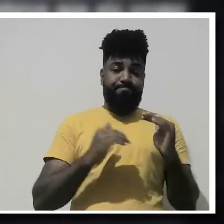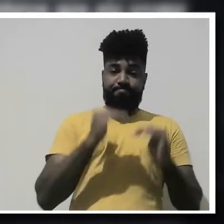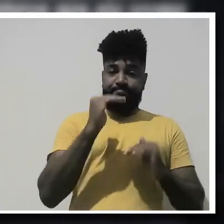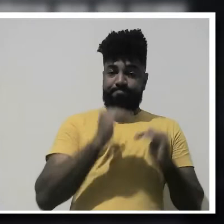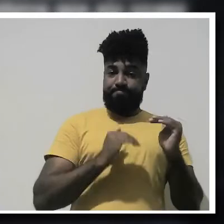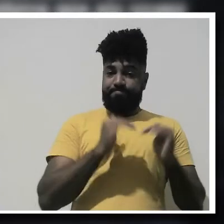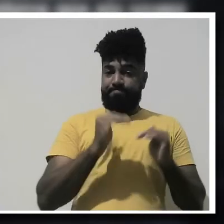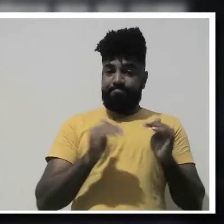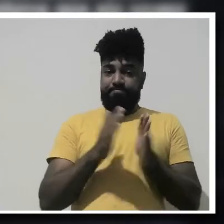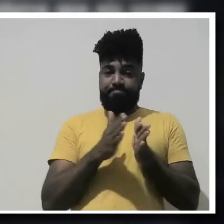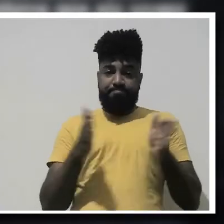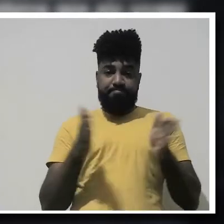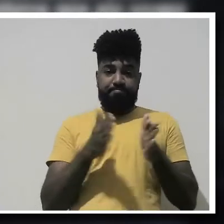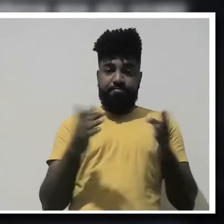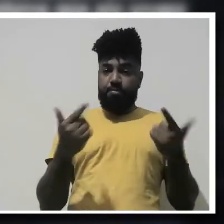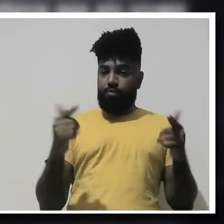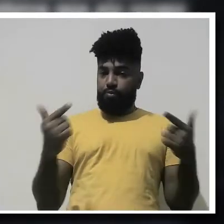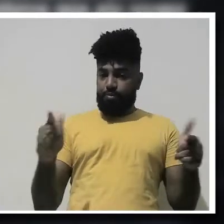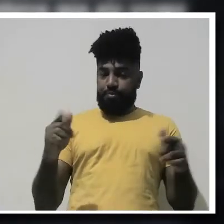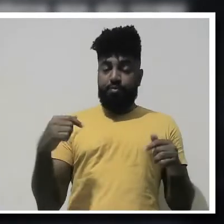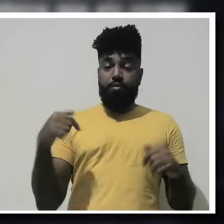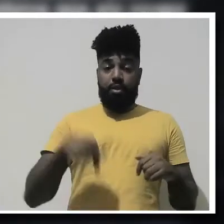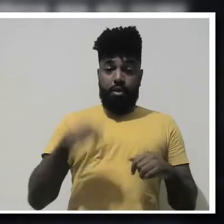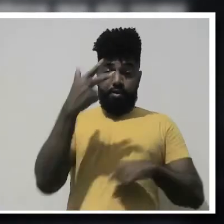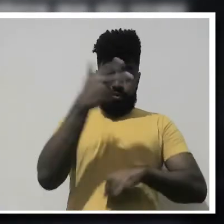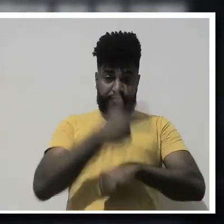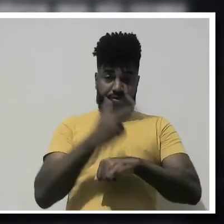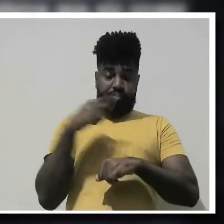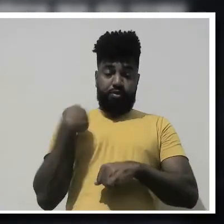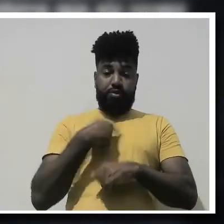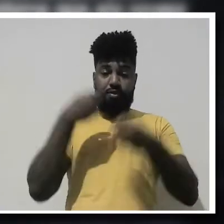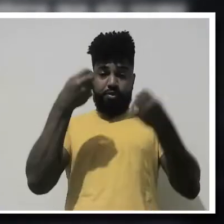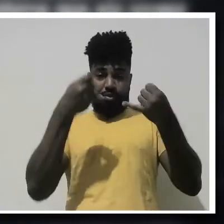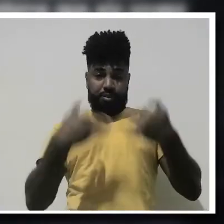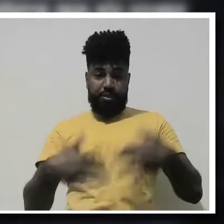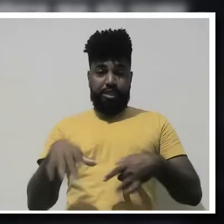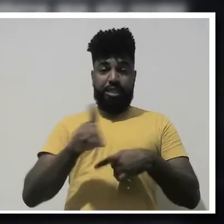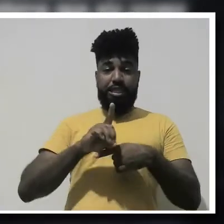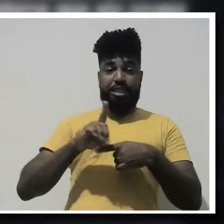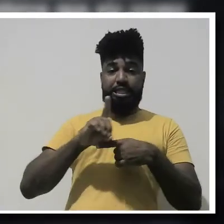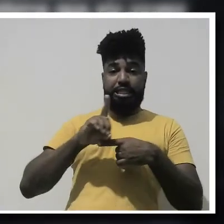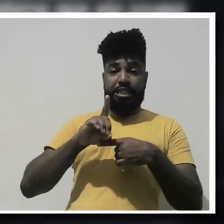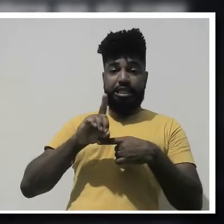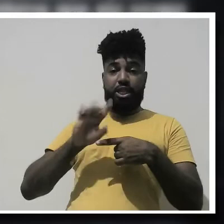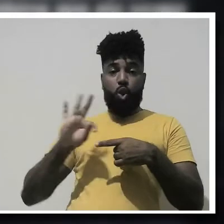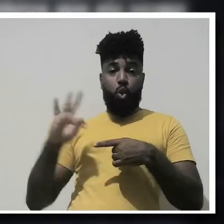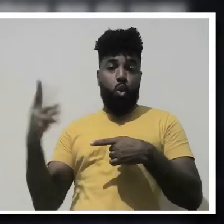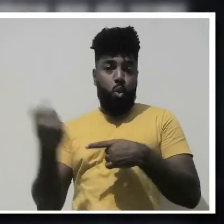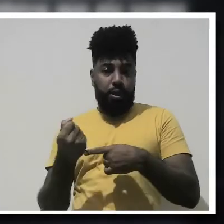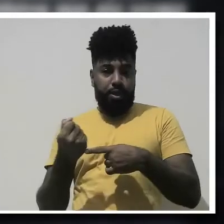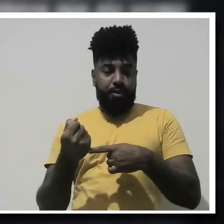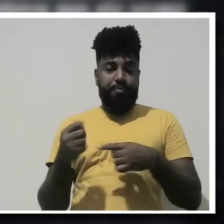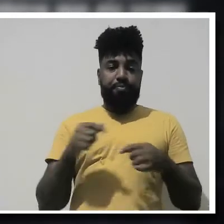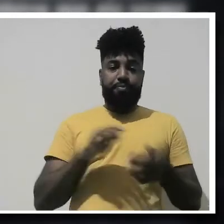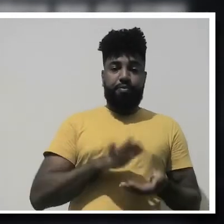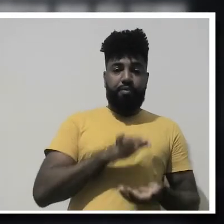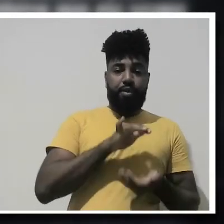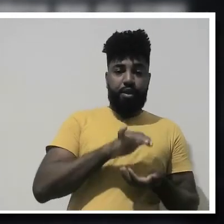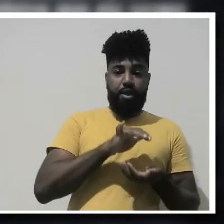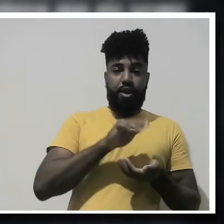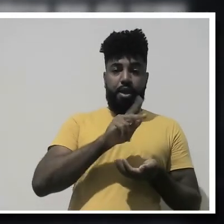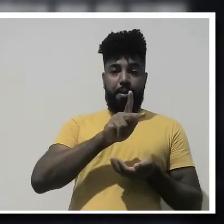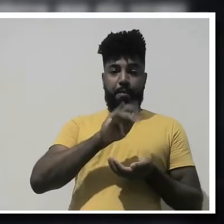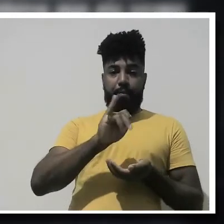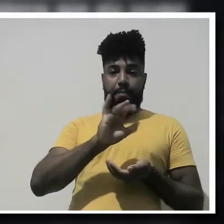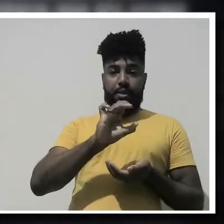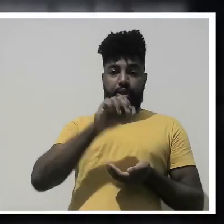que ela é uma grandeza adimensional. Então, só repetindo aqui, nesse vídeo nós vamos tratar o tempo inteiro da densidade absoluta. Bom, e quando você